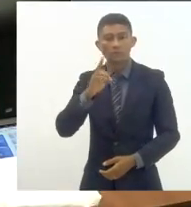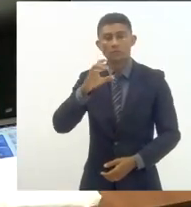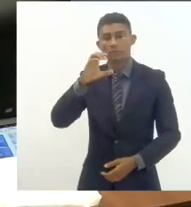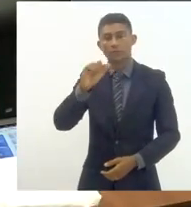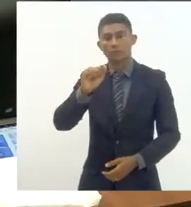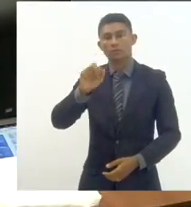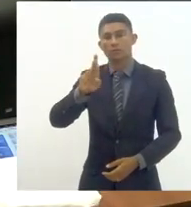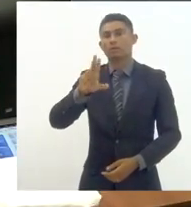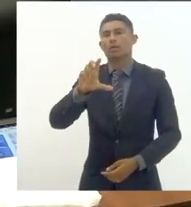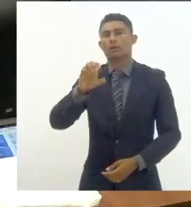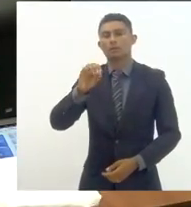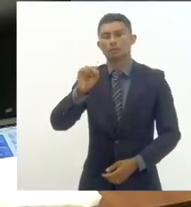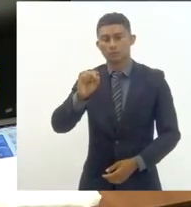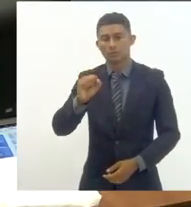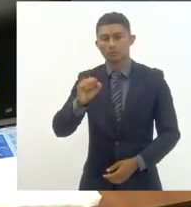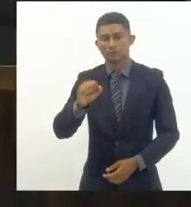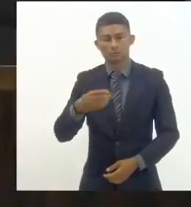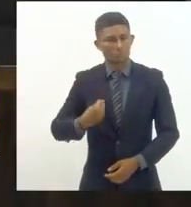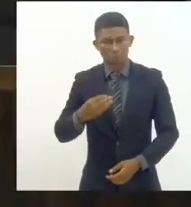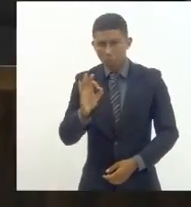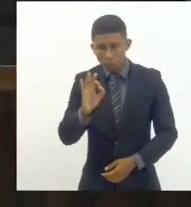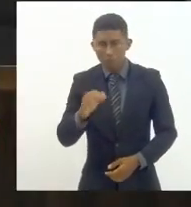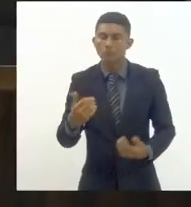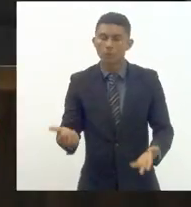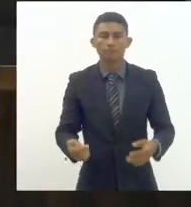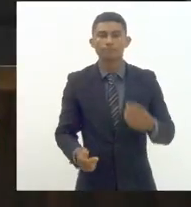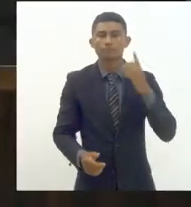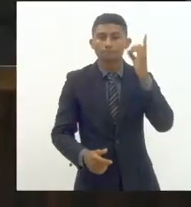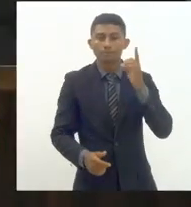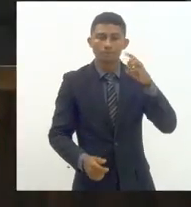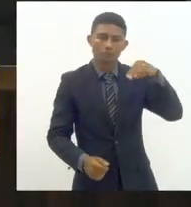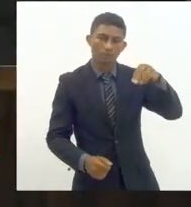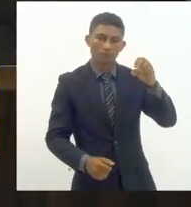Deputado Carlos Mink. Deputada Mônica Francisco.